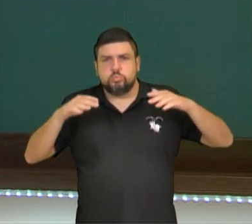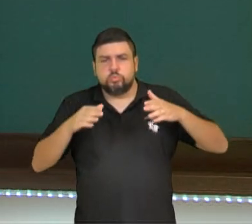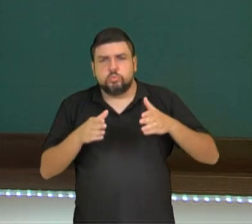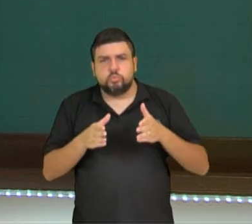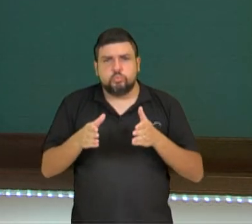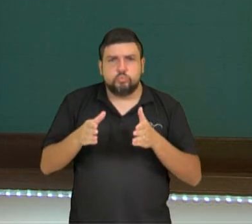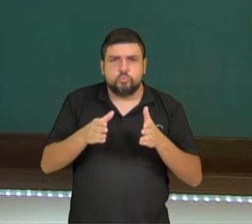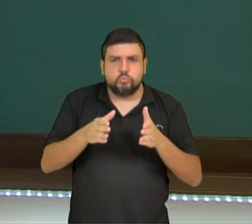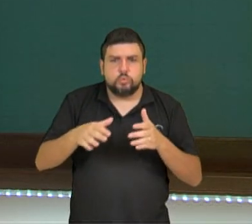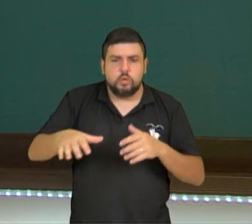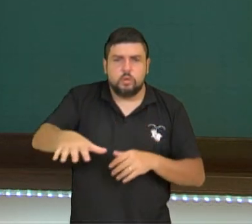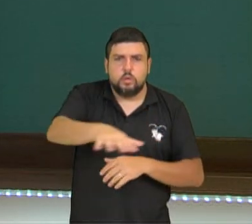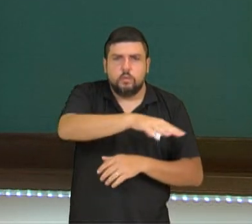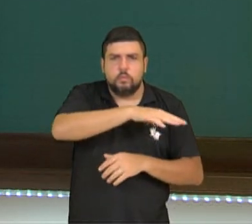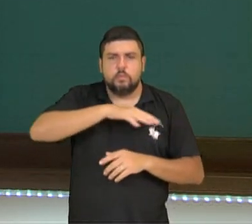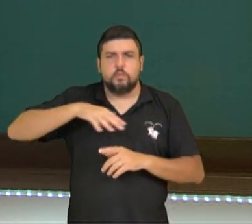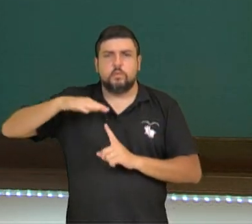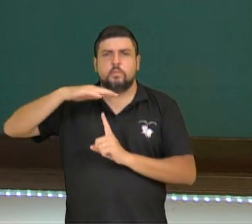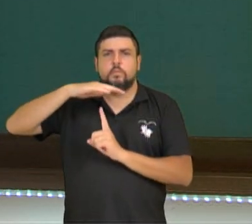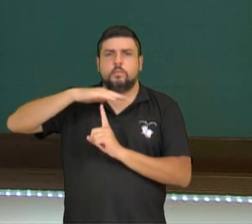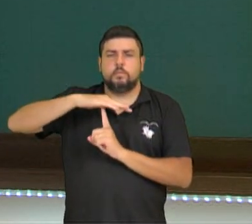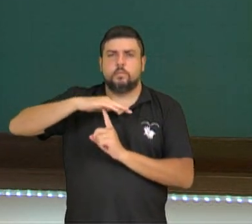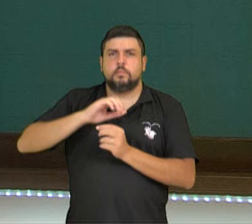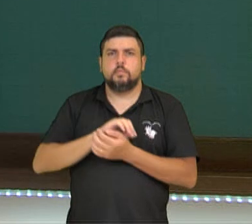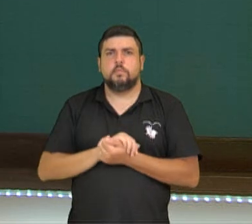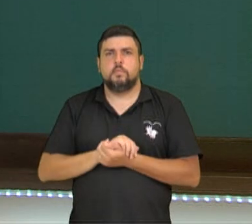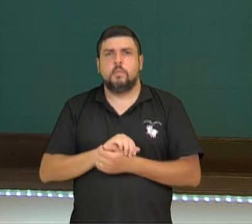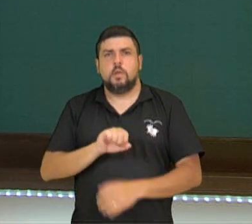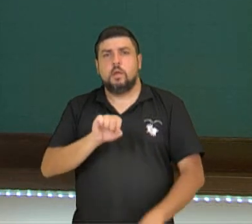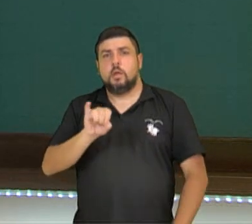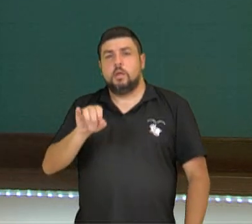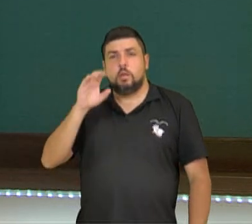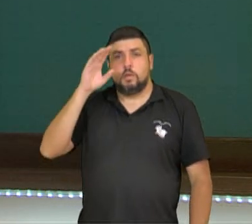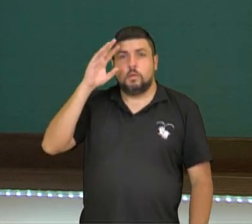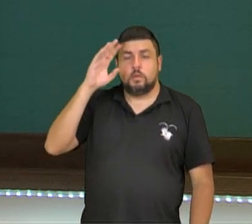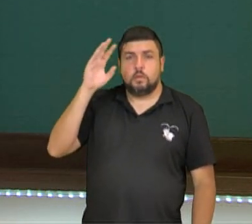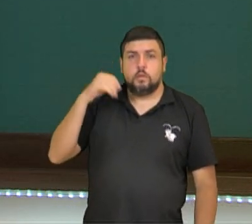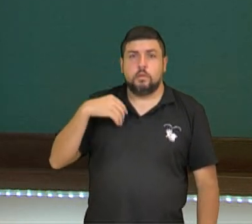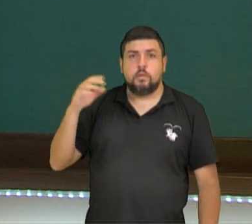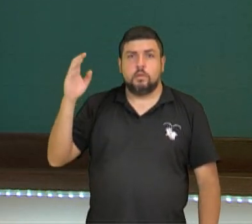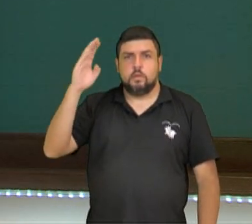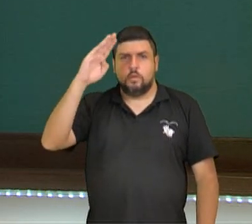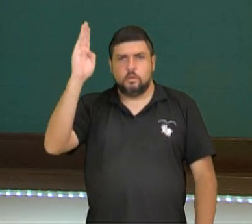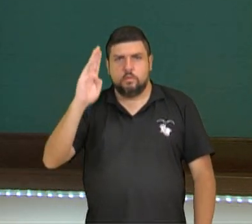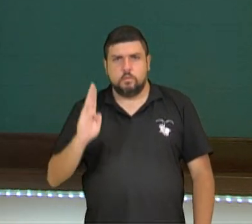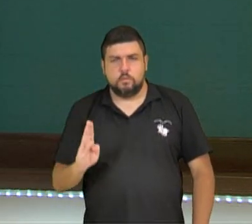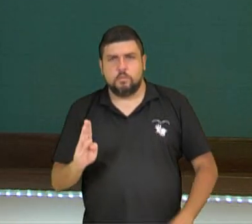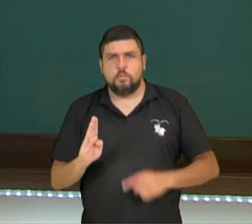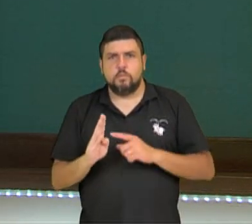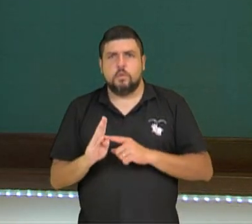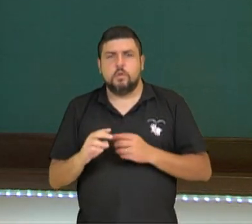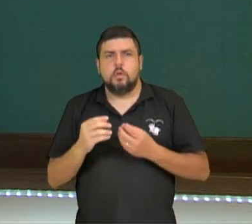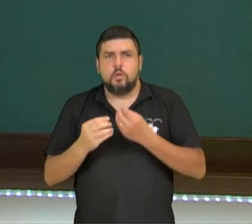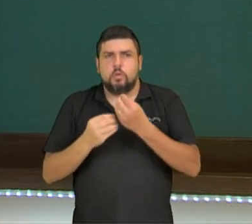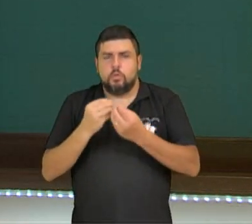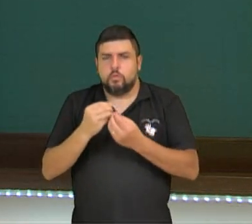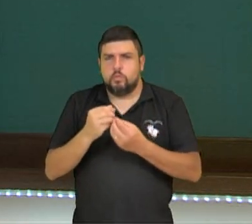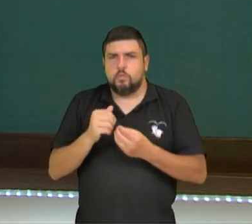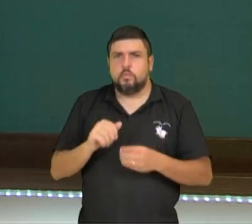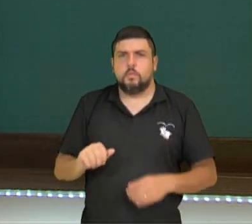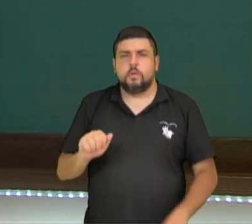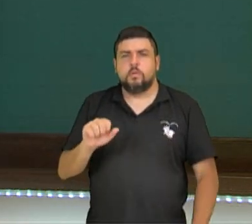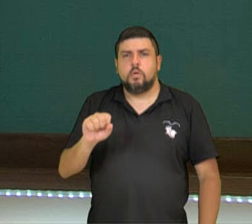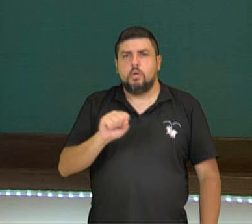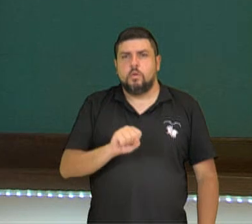áreas do nosso estado. Se eu pensar em termos de Brasil, eu tenho a bacia do Paraná e do Atlântico Sudeste que